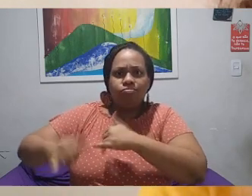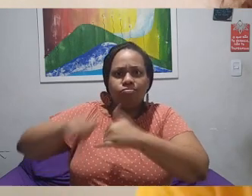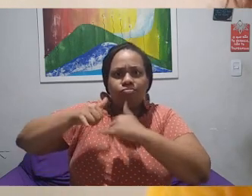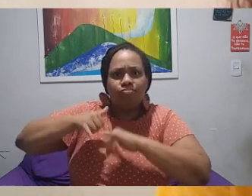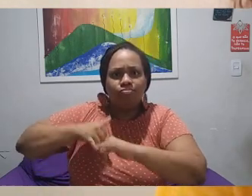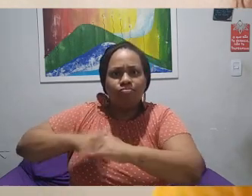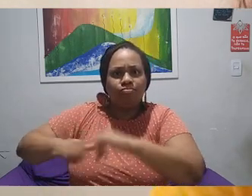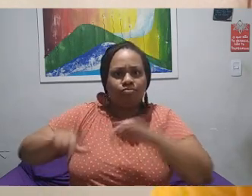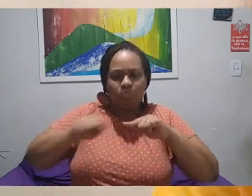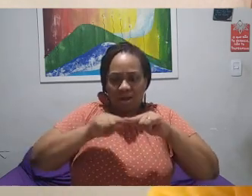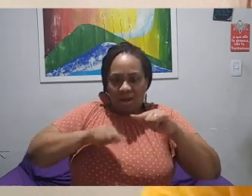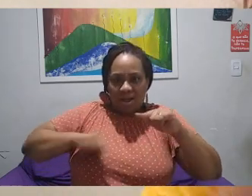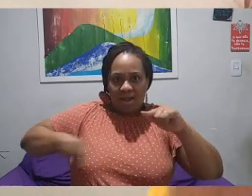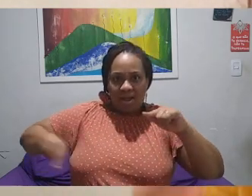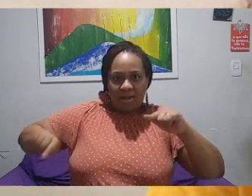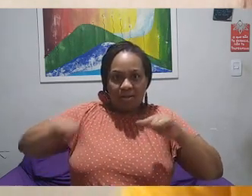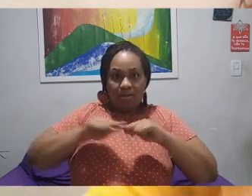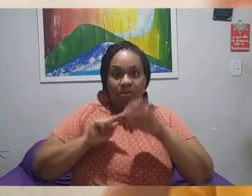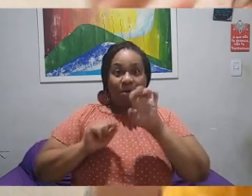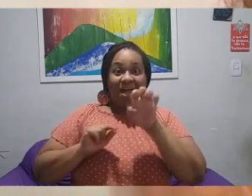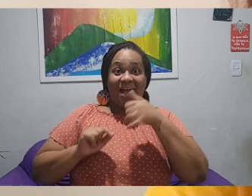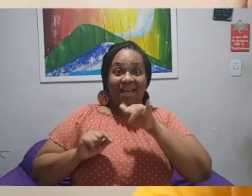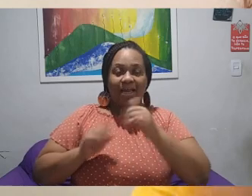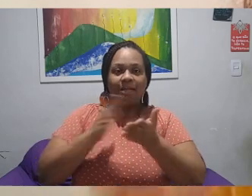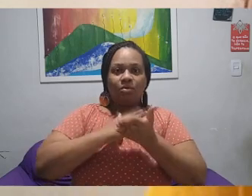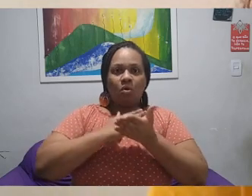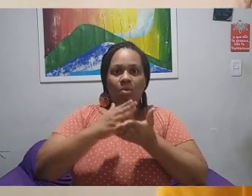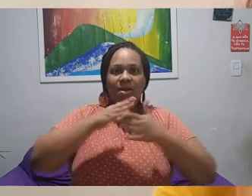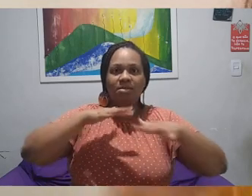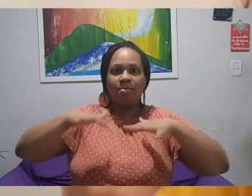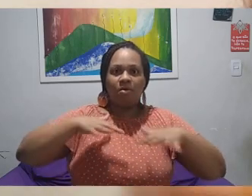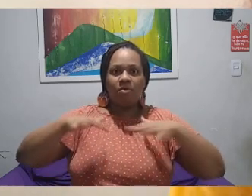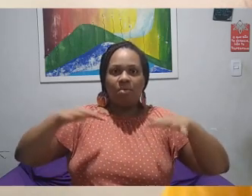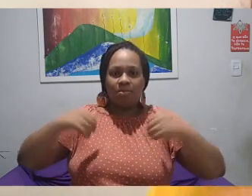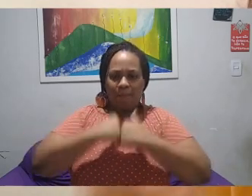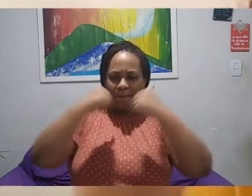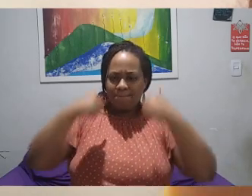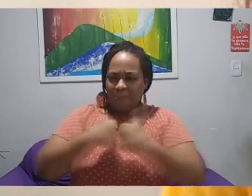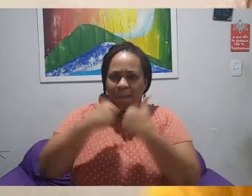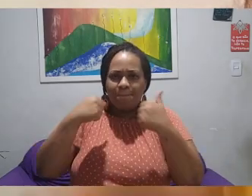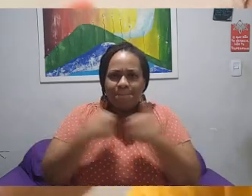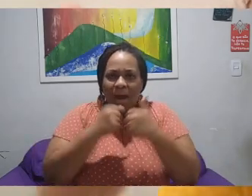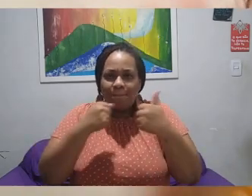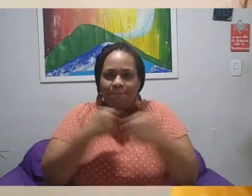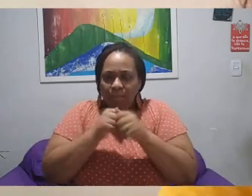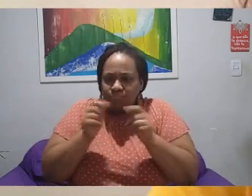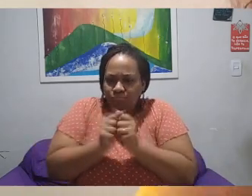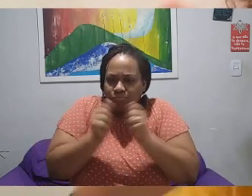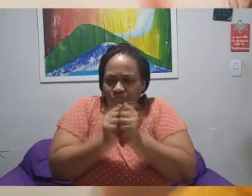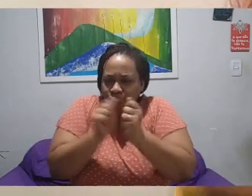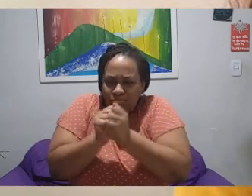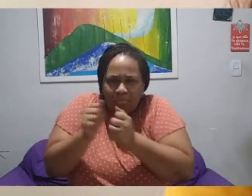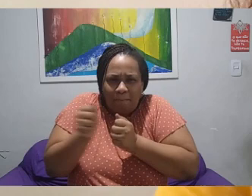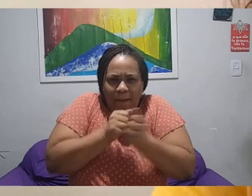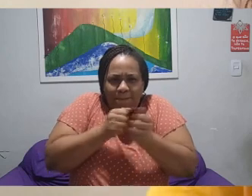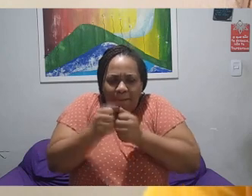por corrente elétrica. Os elétrons livres começam a entrar em movimento. E quanto mais colisões, quanto mais esses